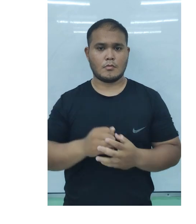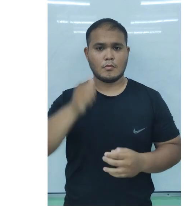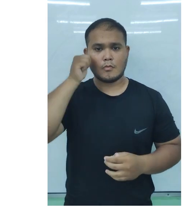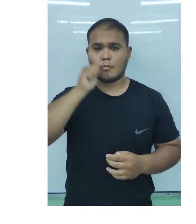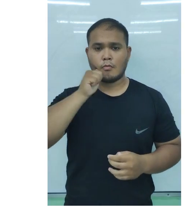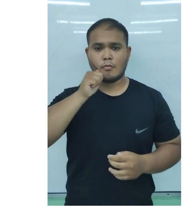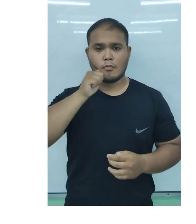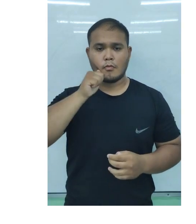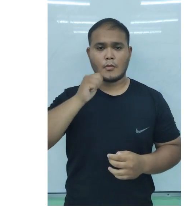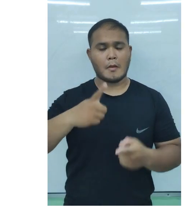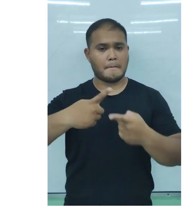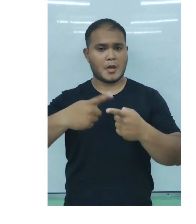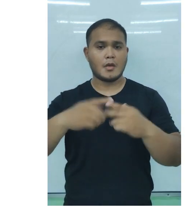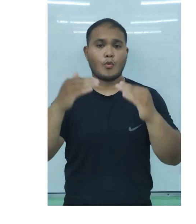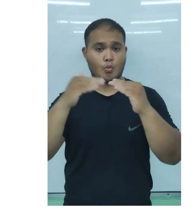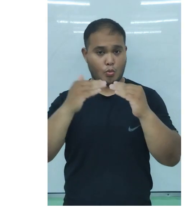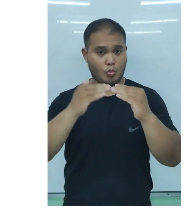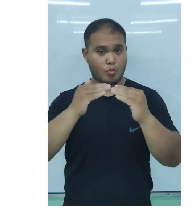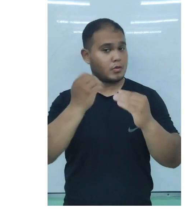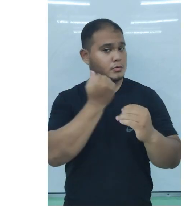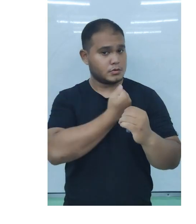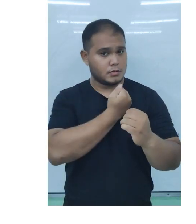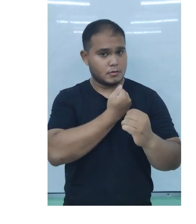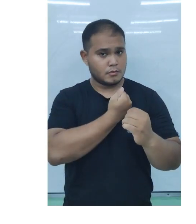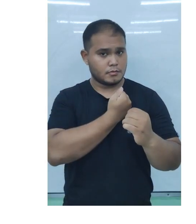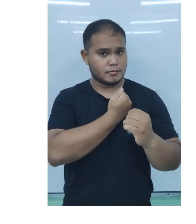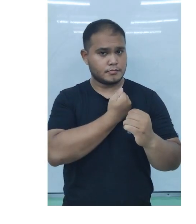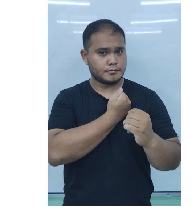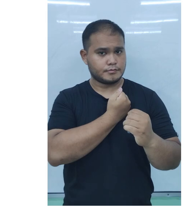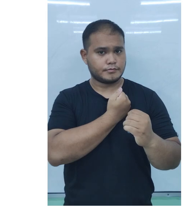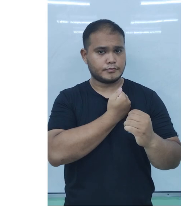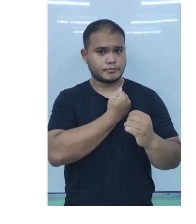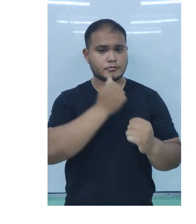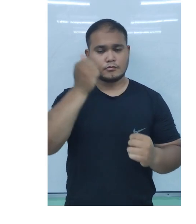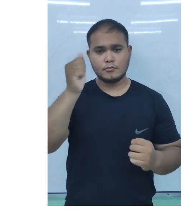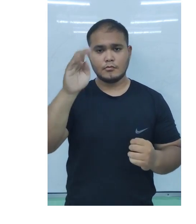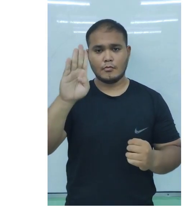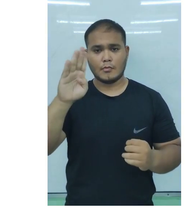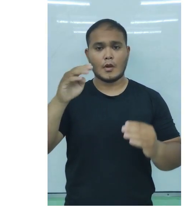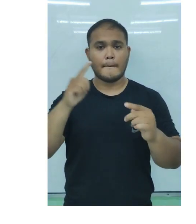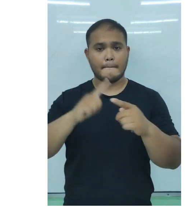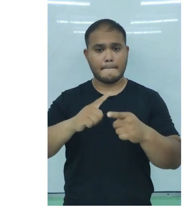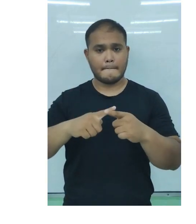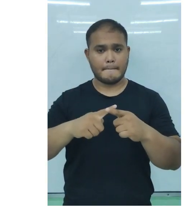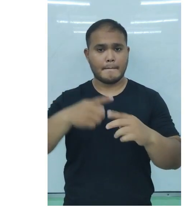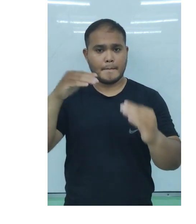porque concorda em caso. E ele é singular porque concorda em